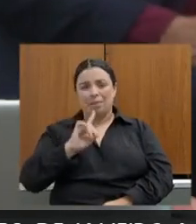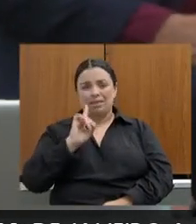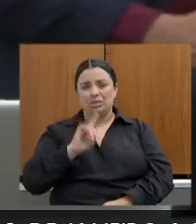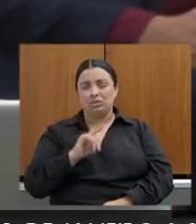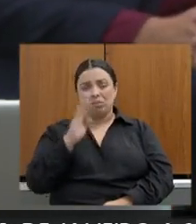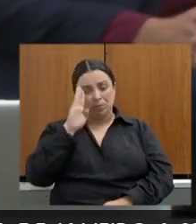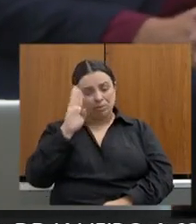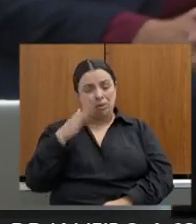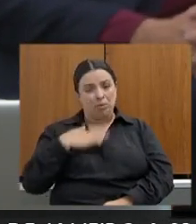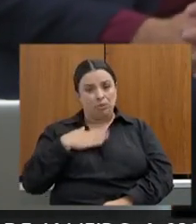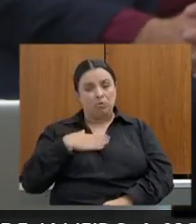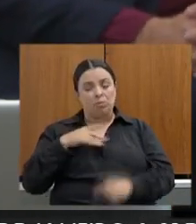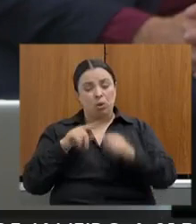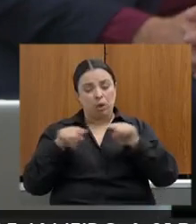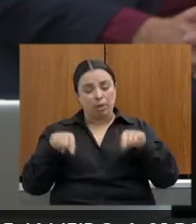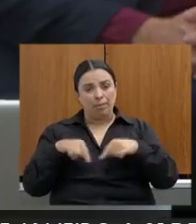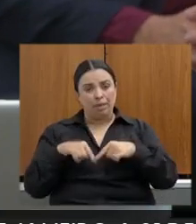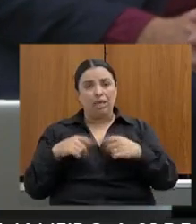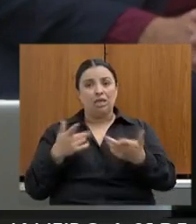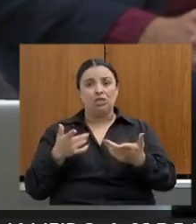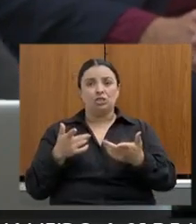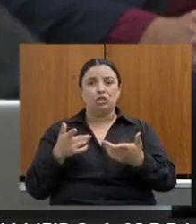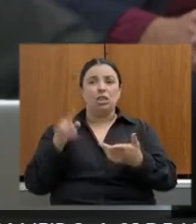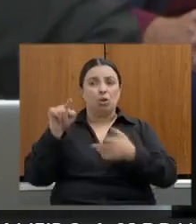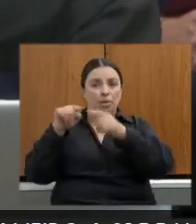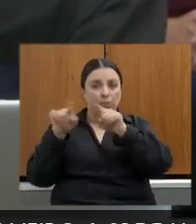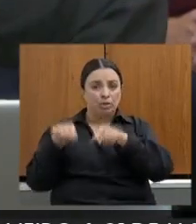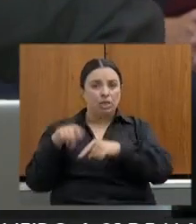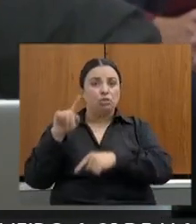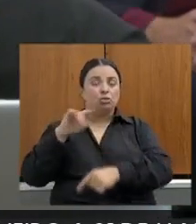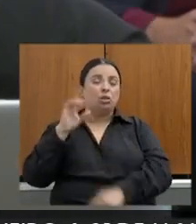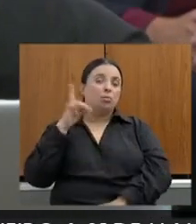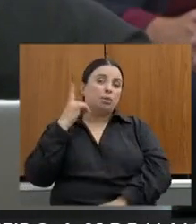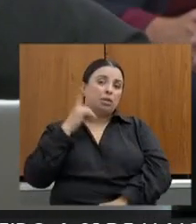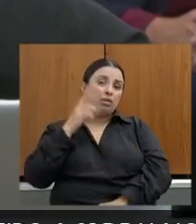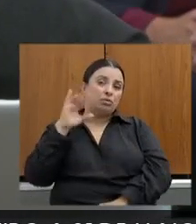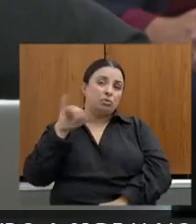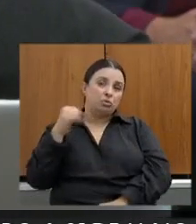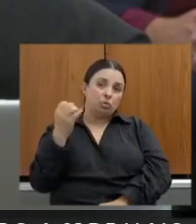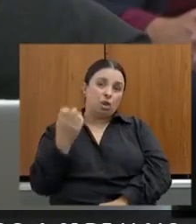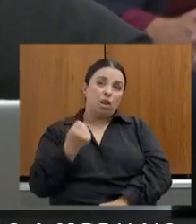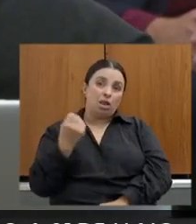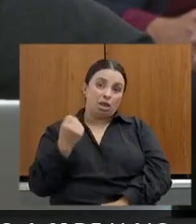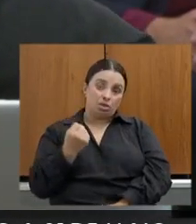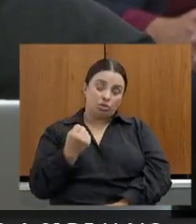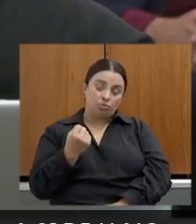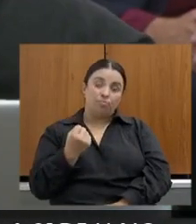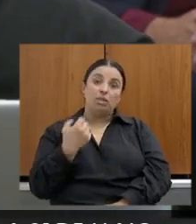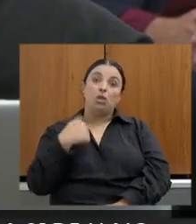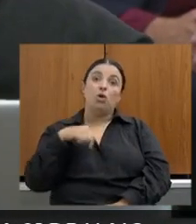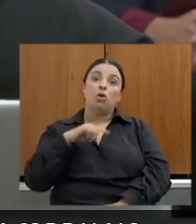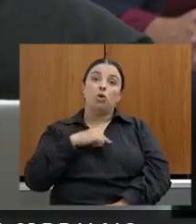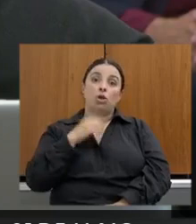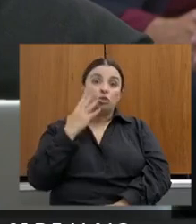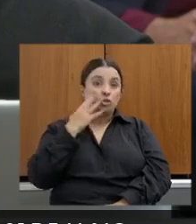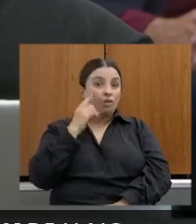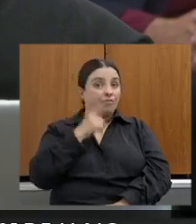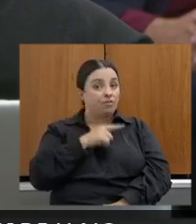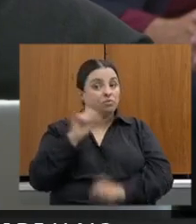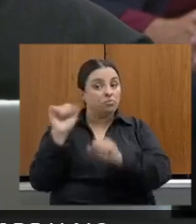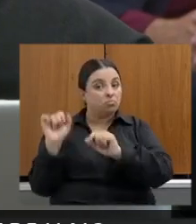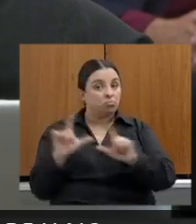EA de os parlamentares gabinete Deputado João Leite então nós já viu estou fazendo